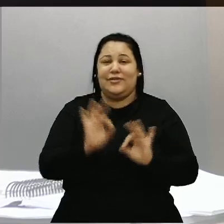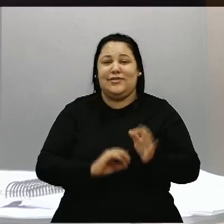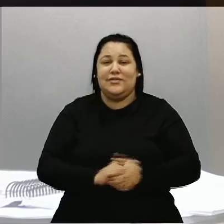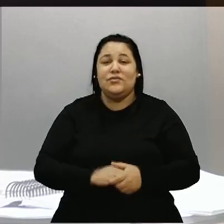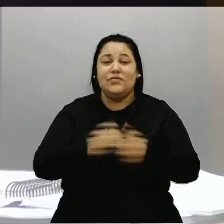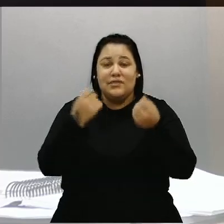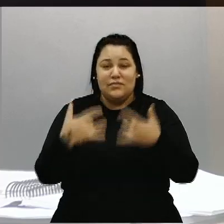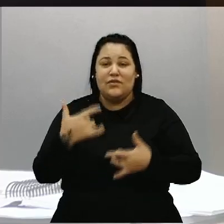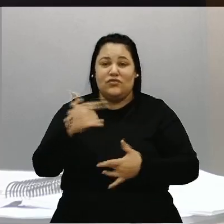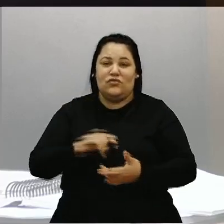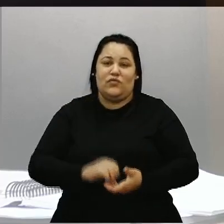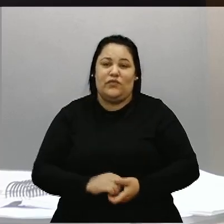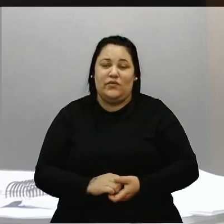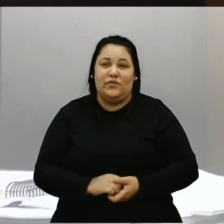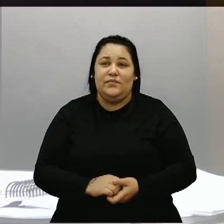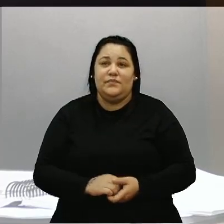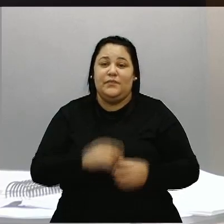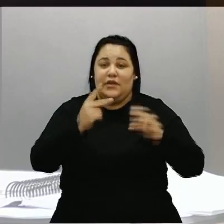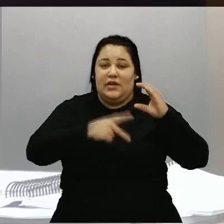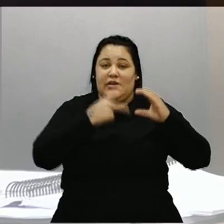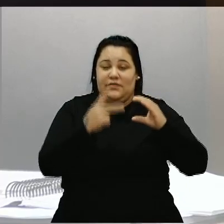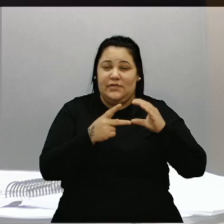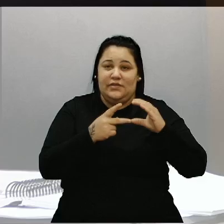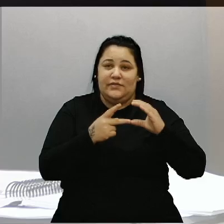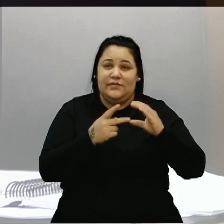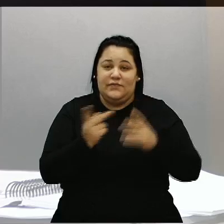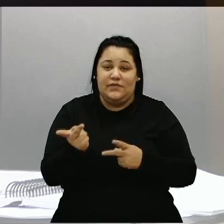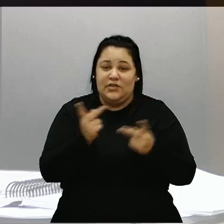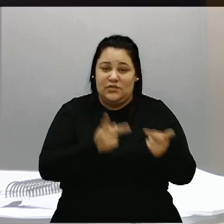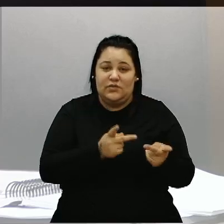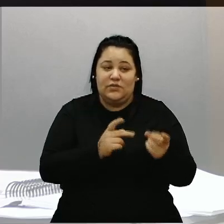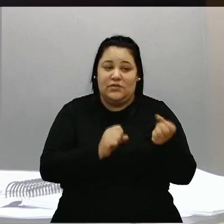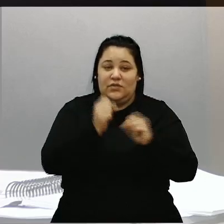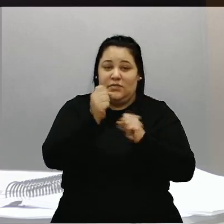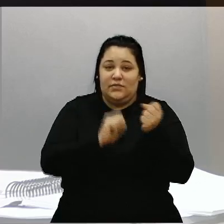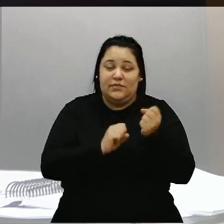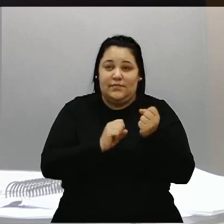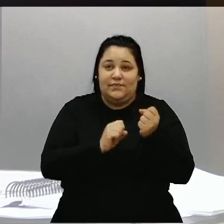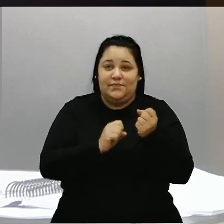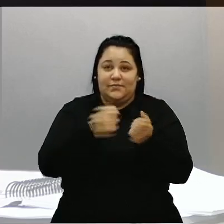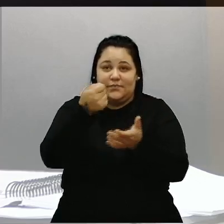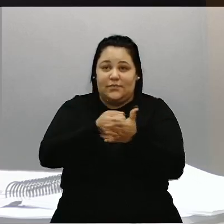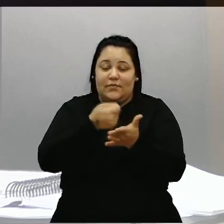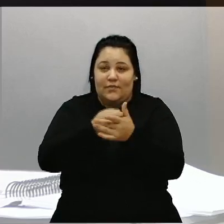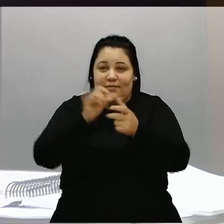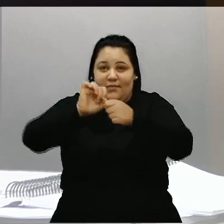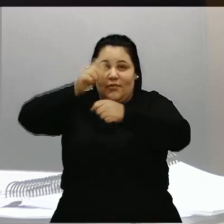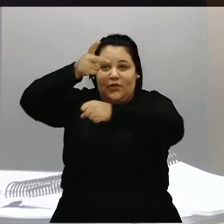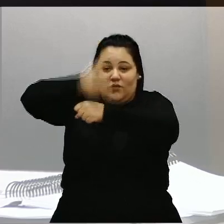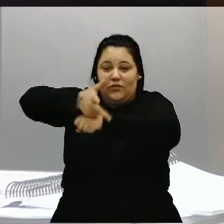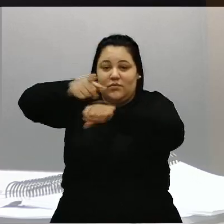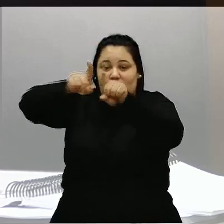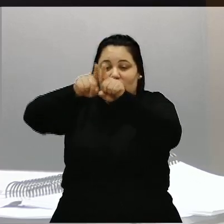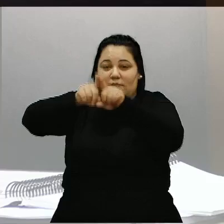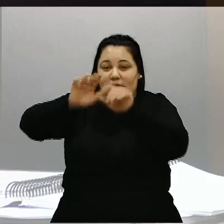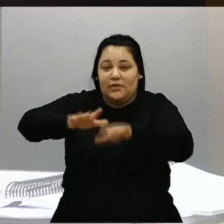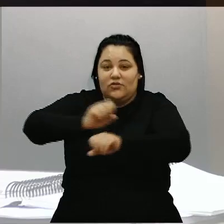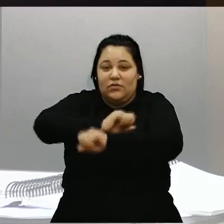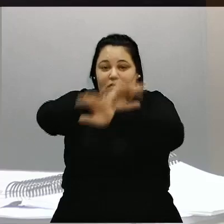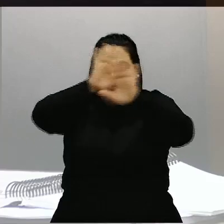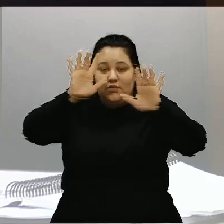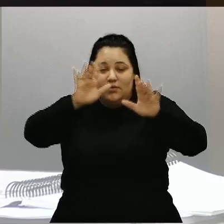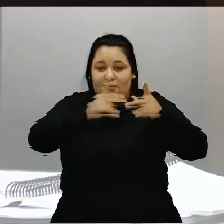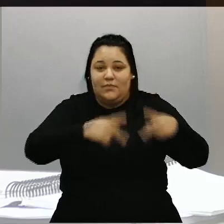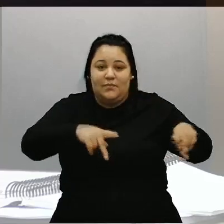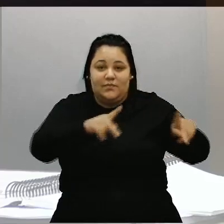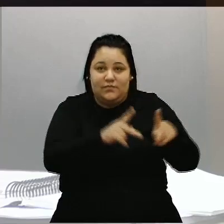dizer, quando a Câmara foi lá nessa empresa... E tentou fazer filmagens para esclarecer para a população o que estava